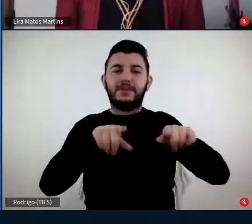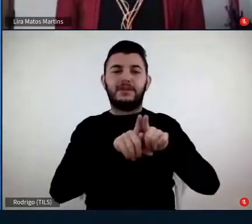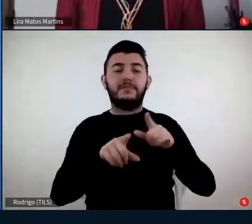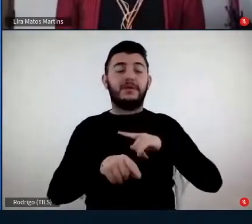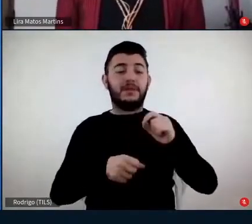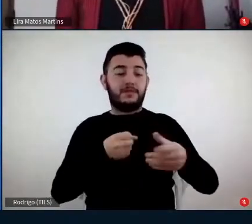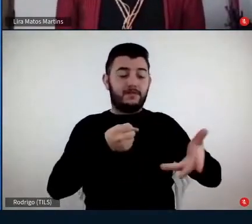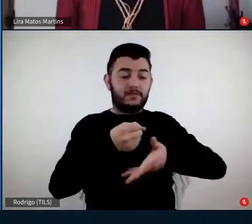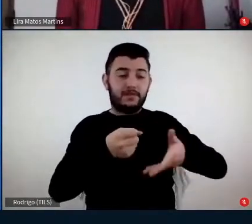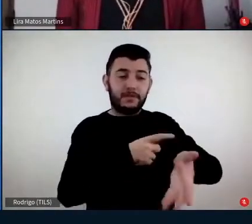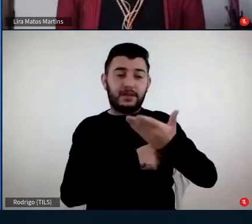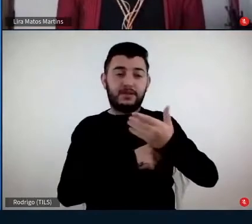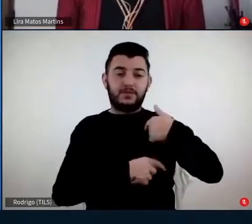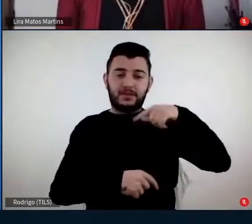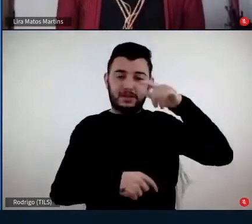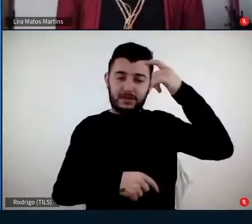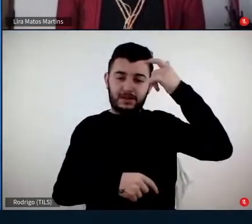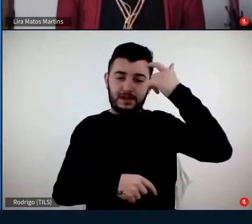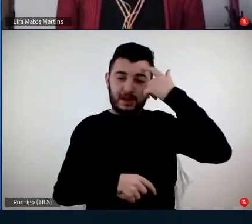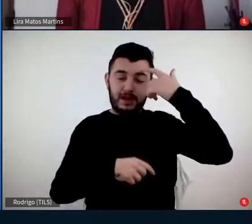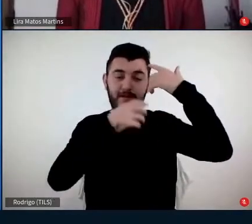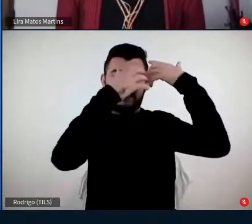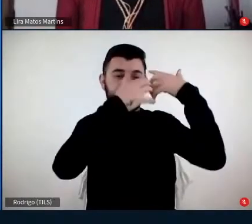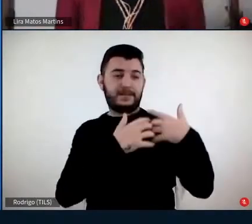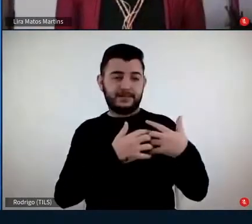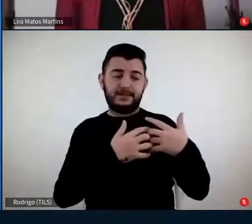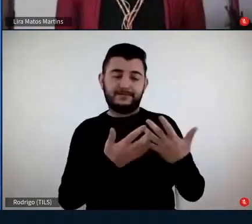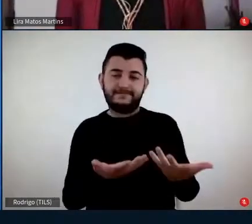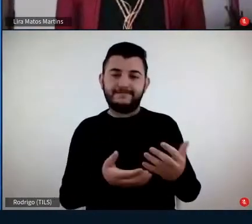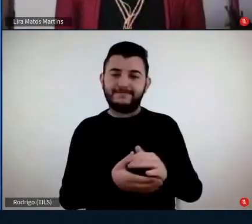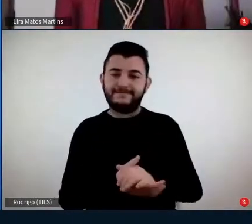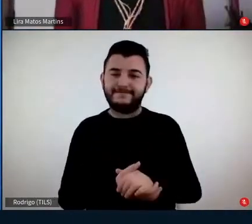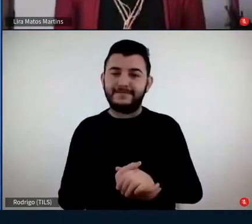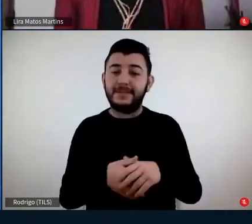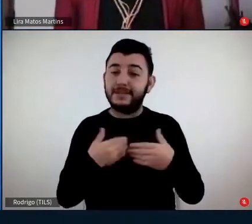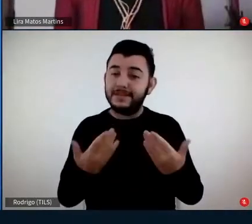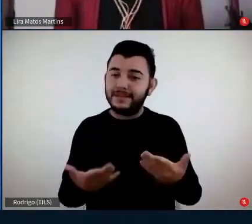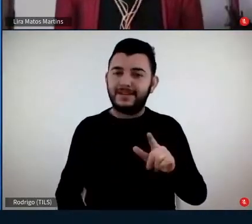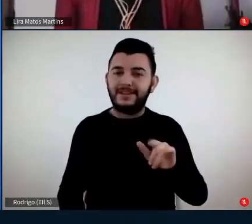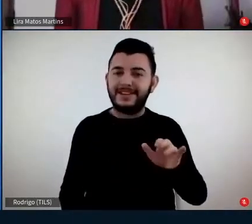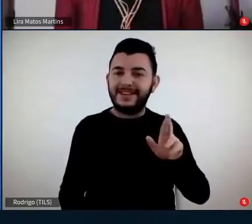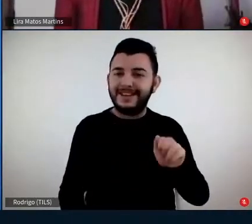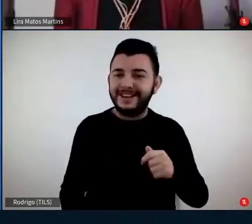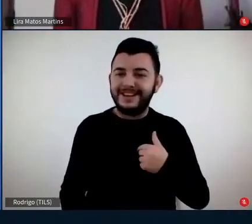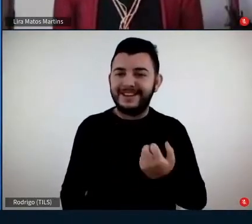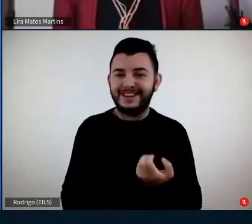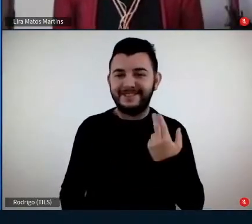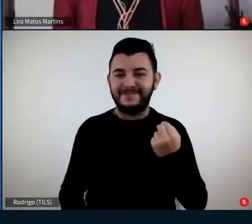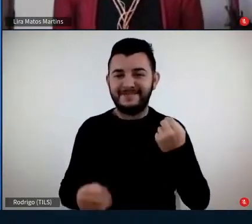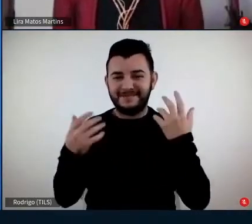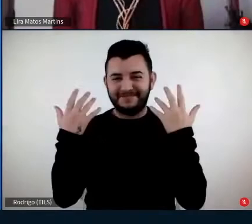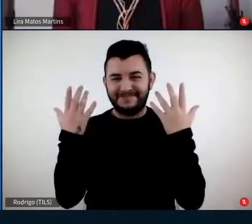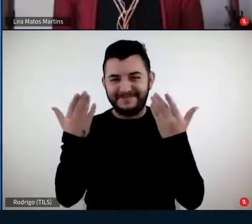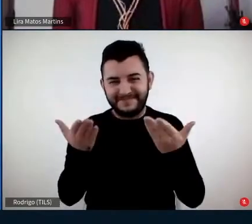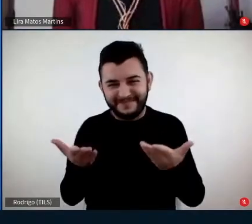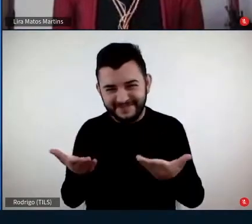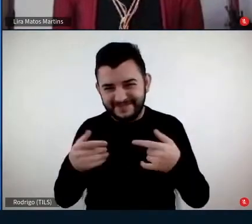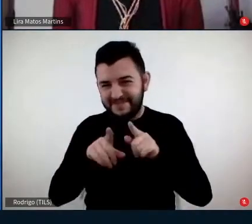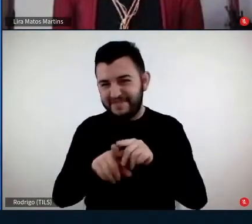a própria reflexão. Então, nesse sentido. Lira, eu quero parabenizar você e a Tuxi pelo